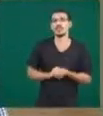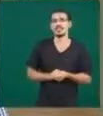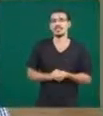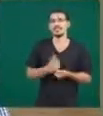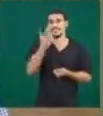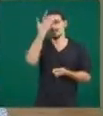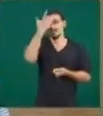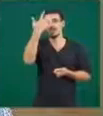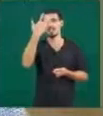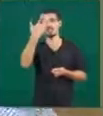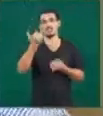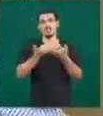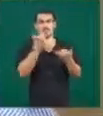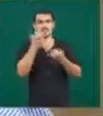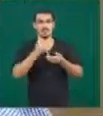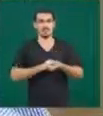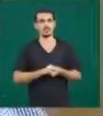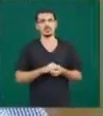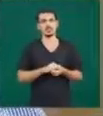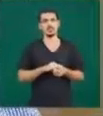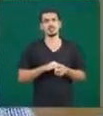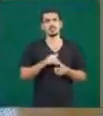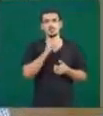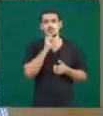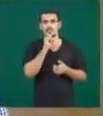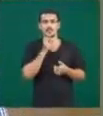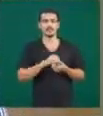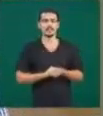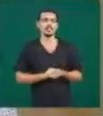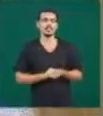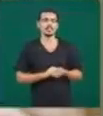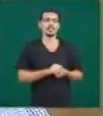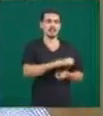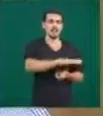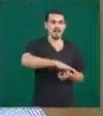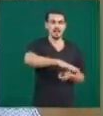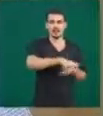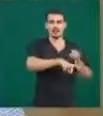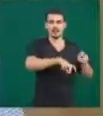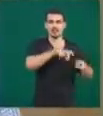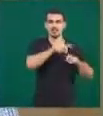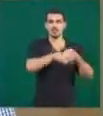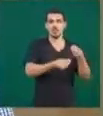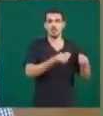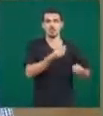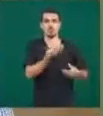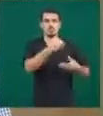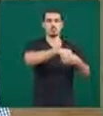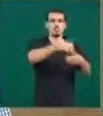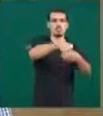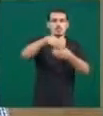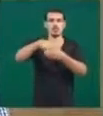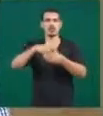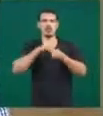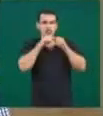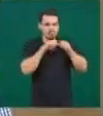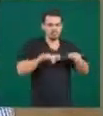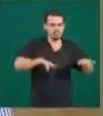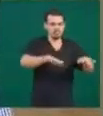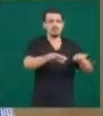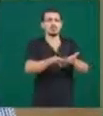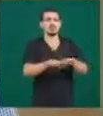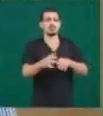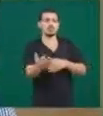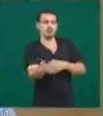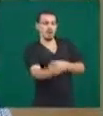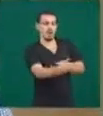informações. Tá? Então, as informações normalmente são geradas no campo. Informações de plantio, de pulverização, de colheita, e a